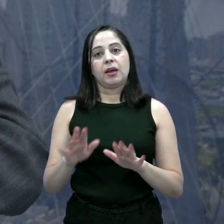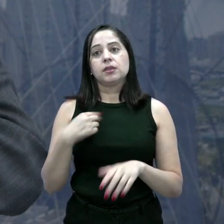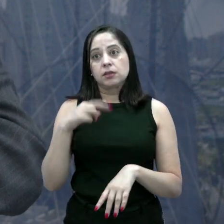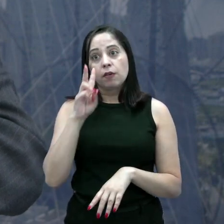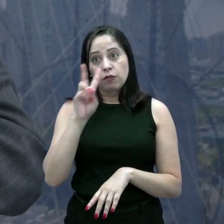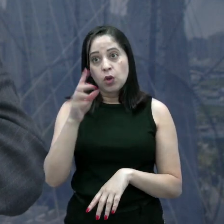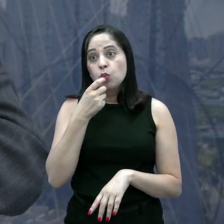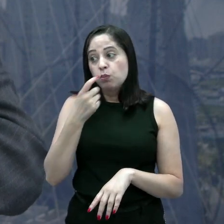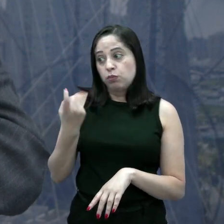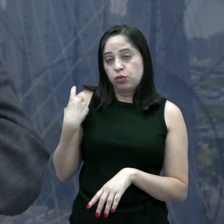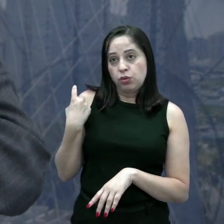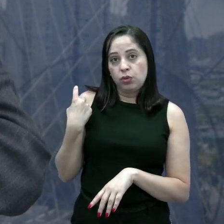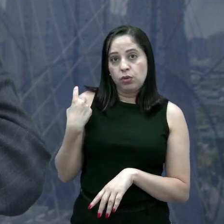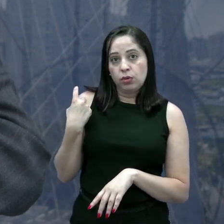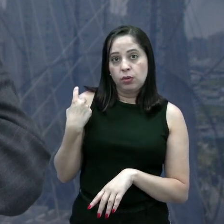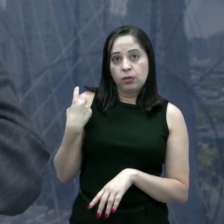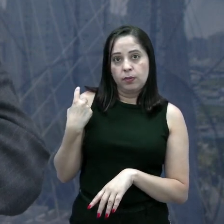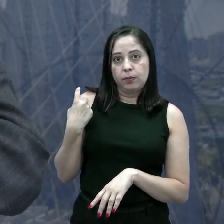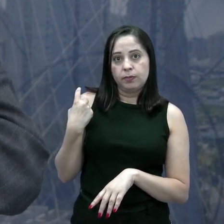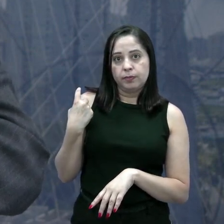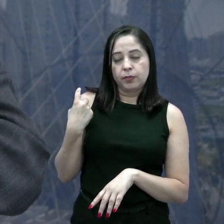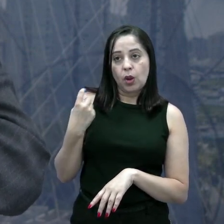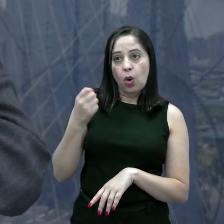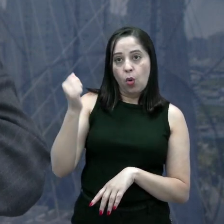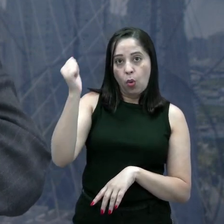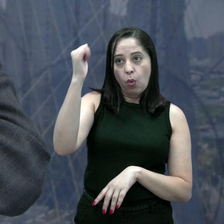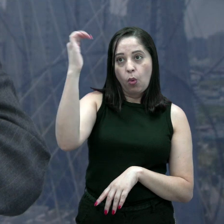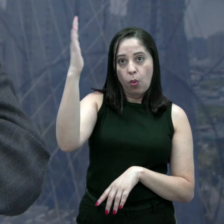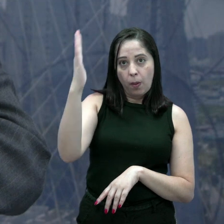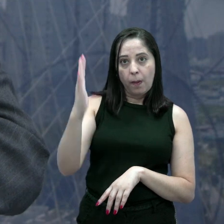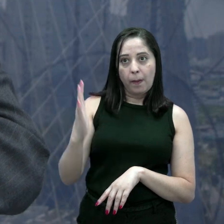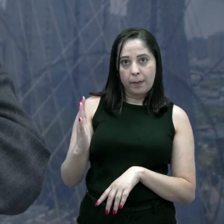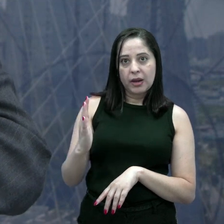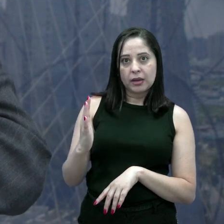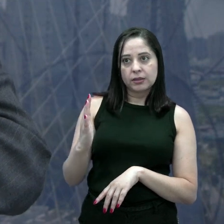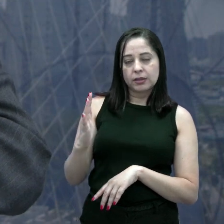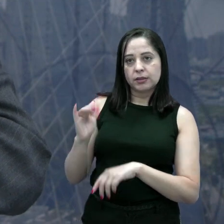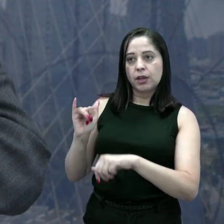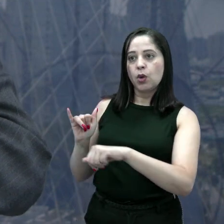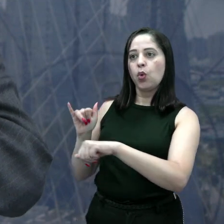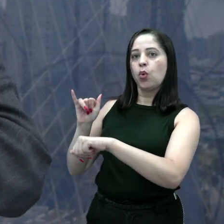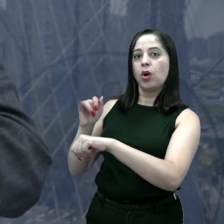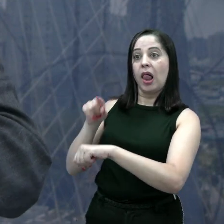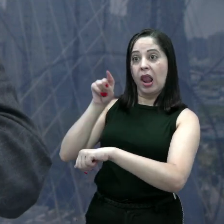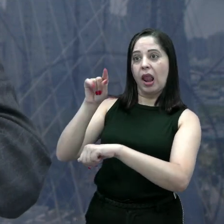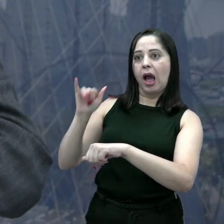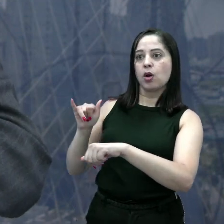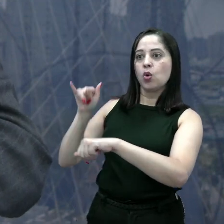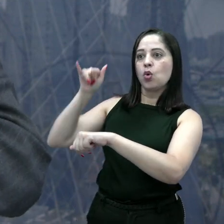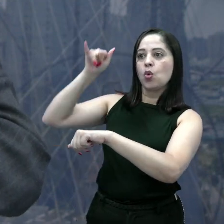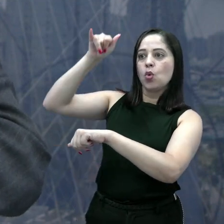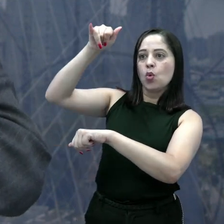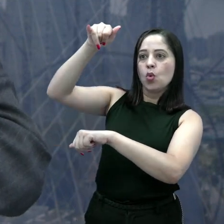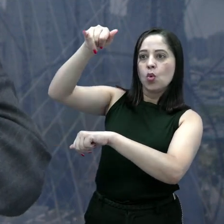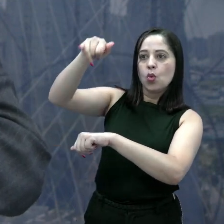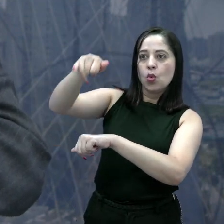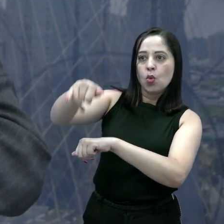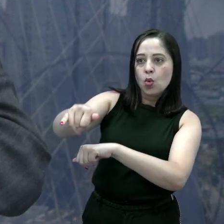recente o Brasil mandando avião e mais avião para buscar brasileiros também que estão em situações na Síria, em outros